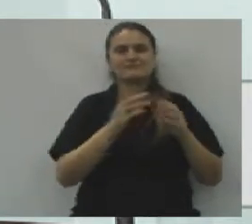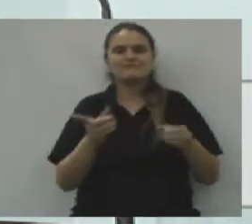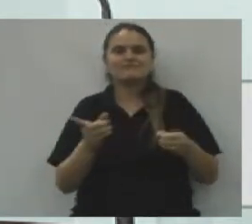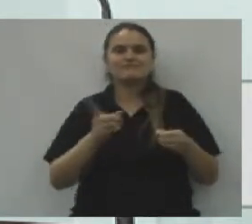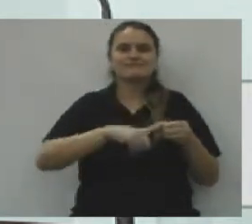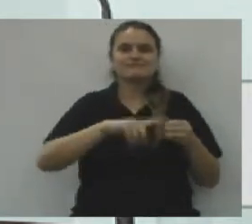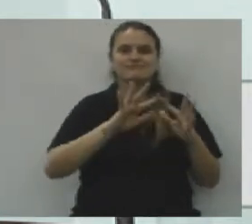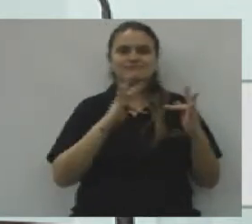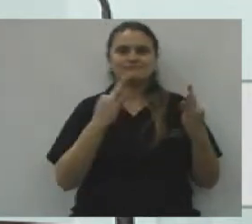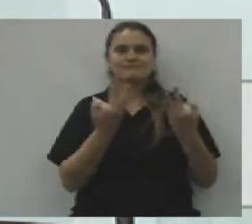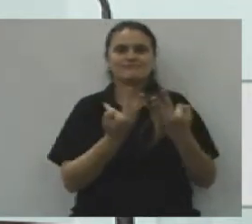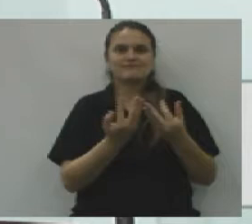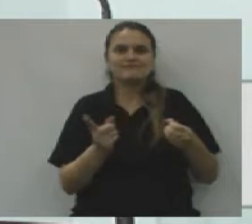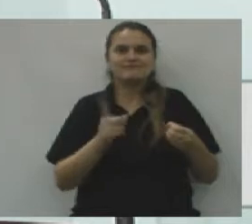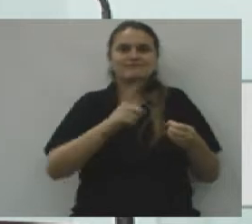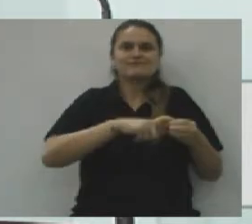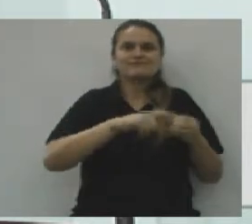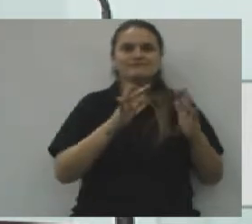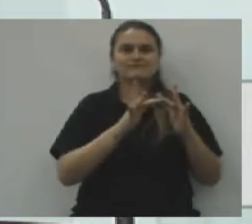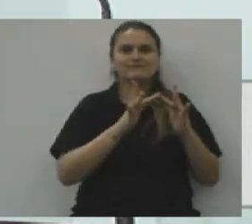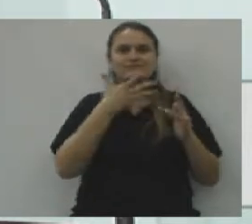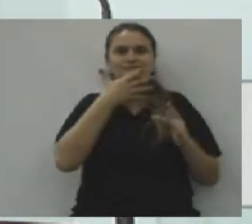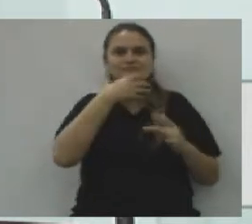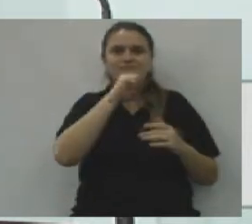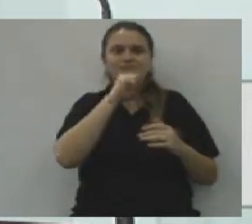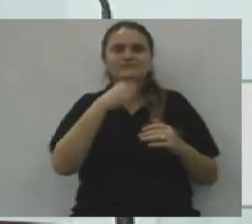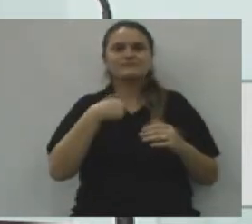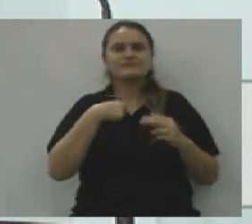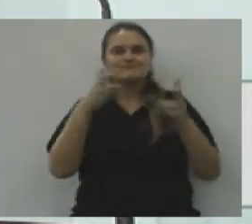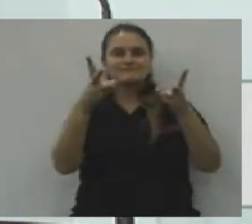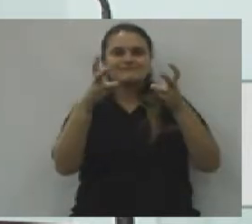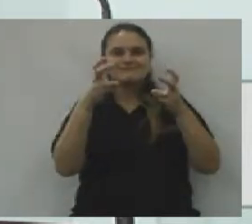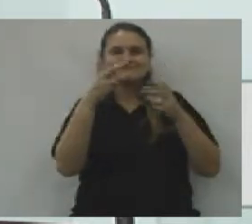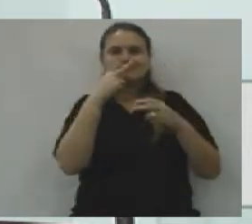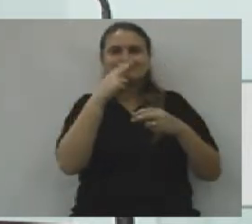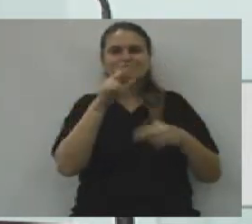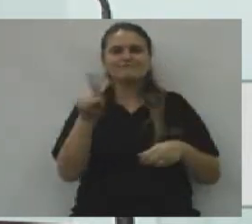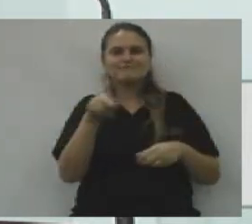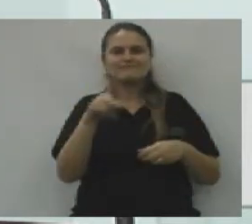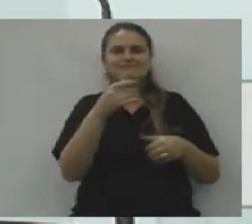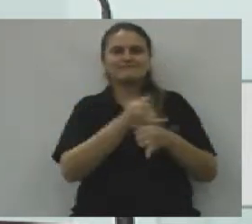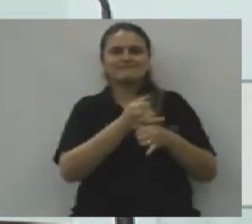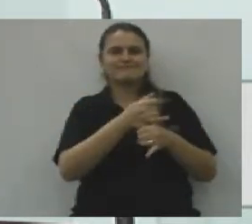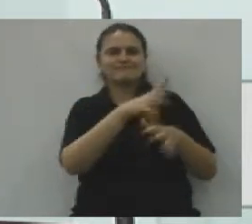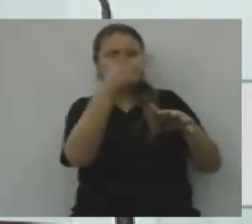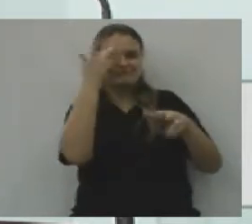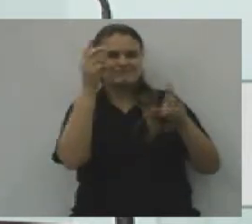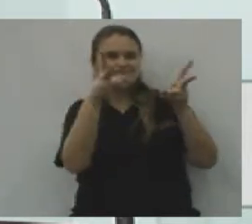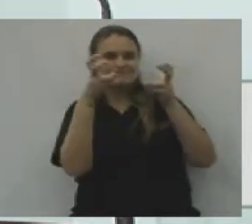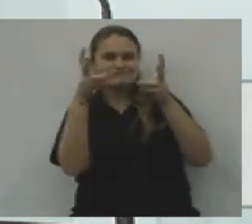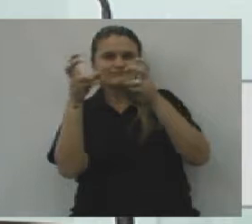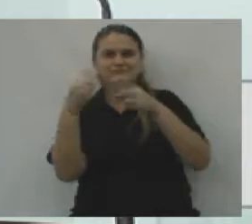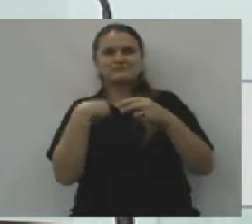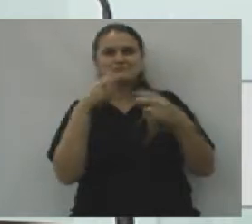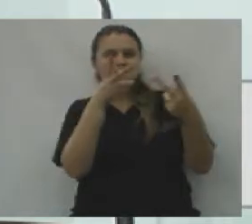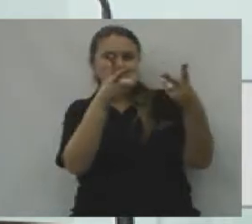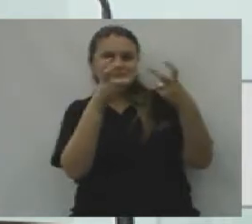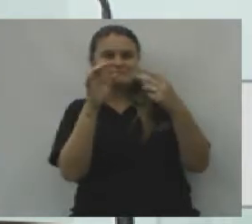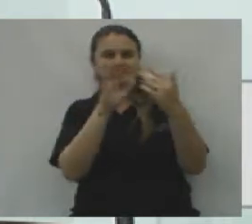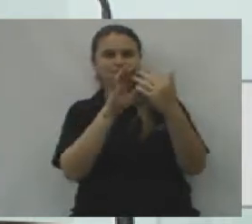família, para seu pai. E eu vejo aqui, no olhar, no semblante de cada um de vocês, que vocês concordam. Quando